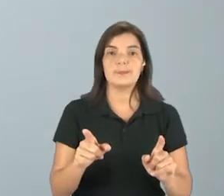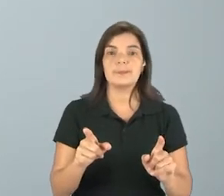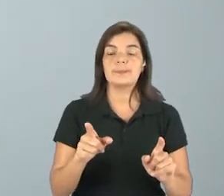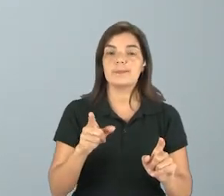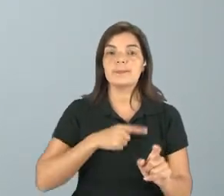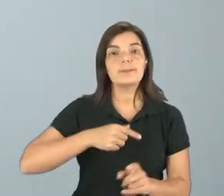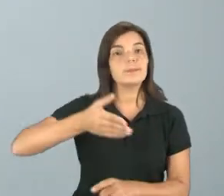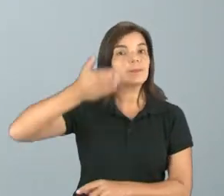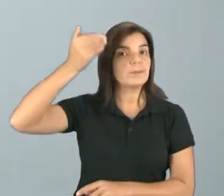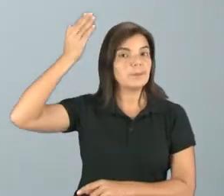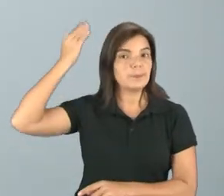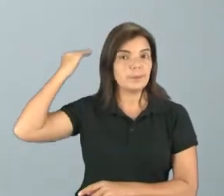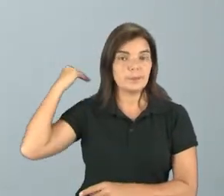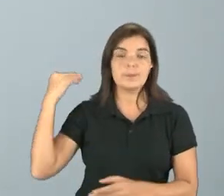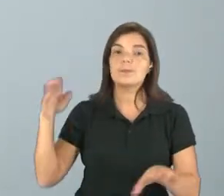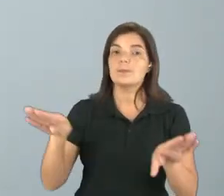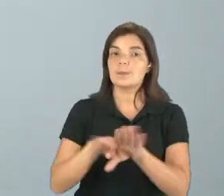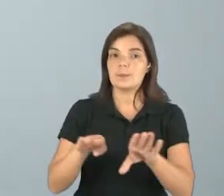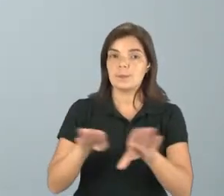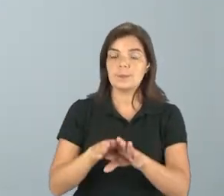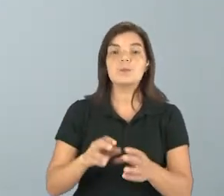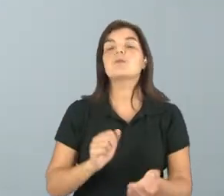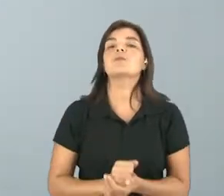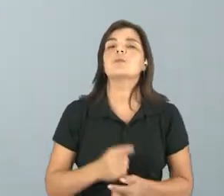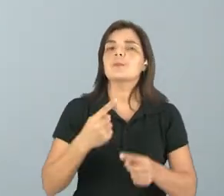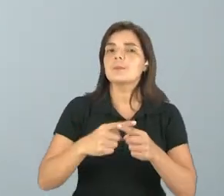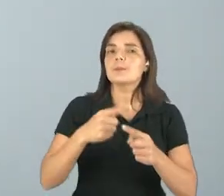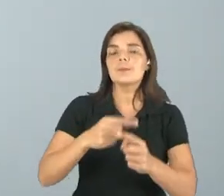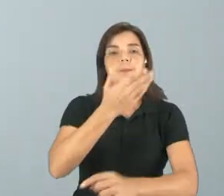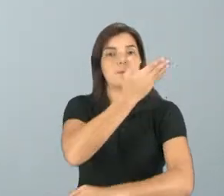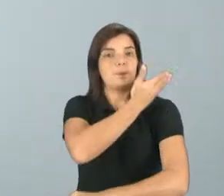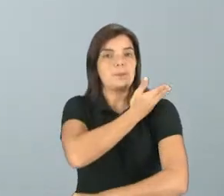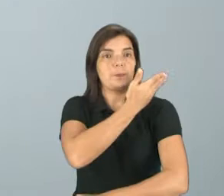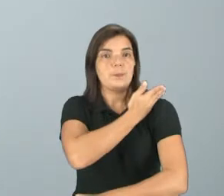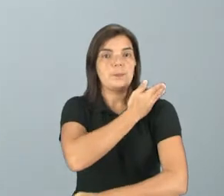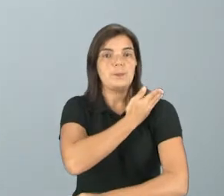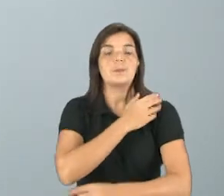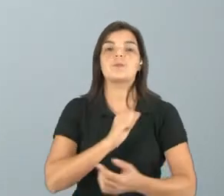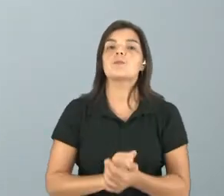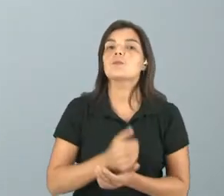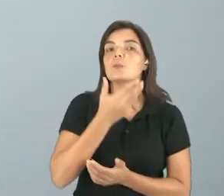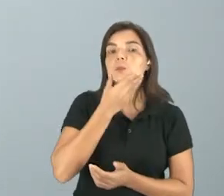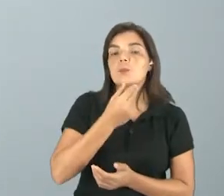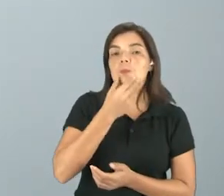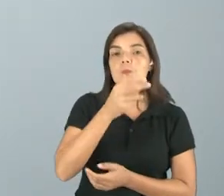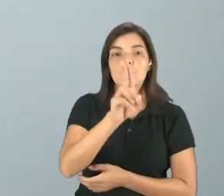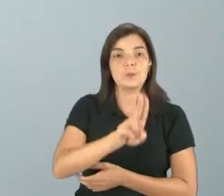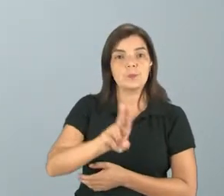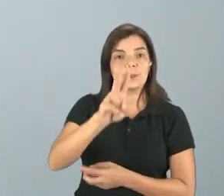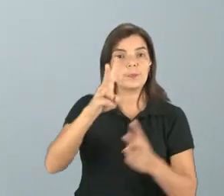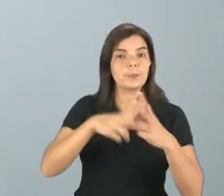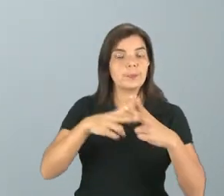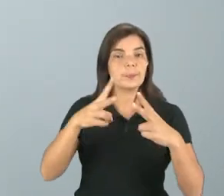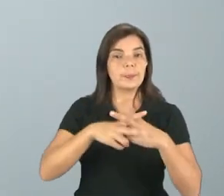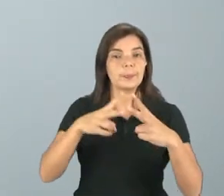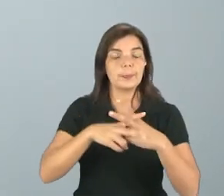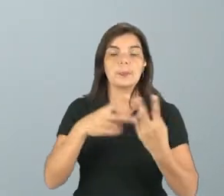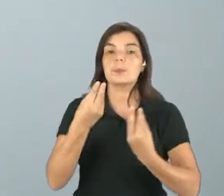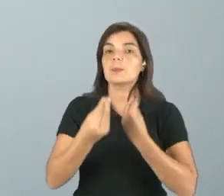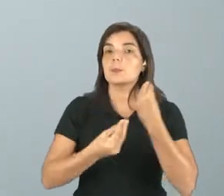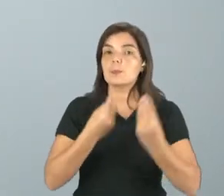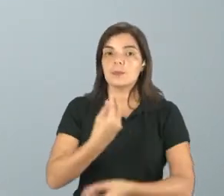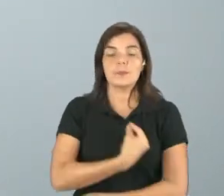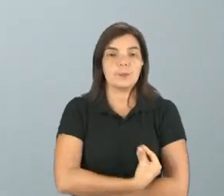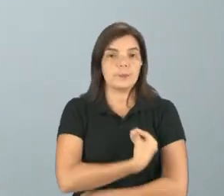diferença da pré-história para a Idade Média, né? Porque na pré-história, os homens eles utilizavam as lutas com